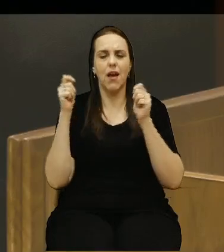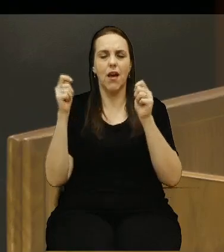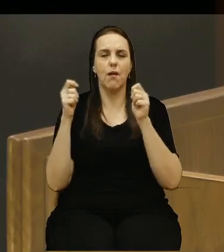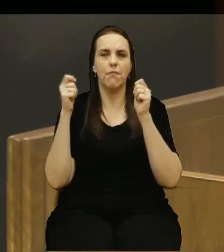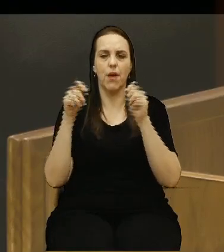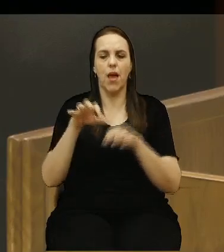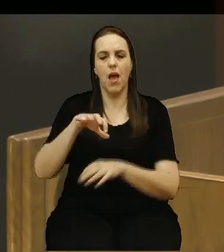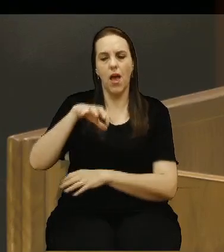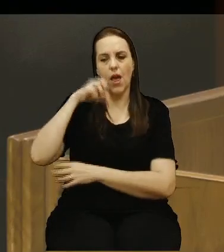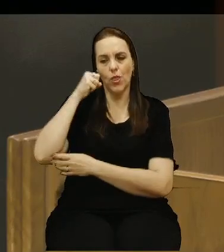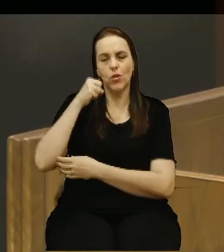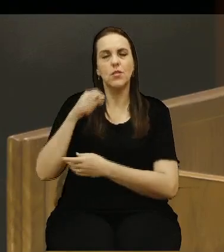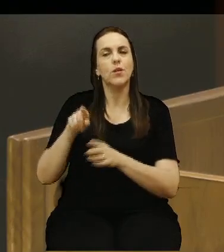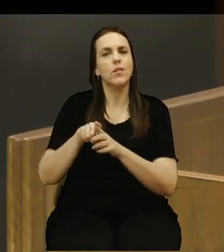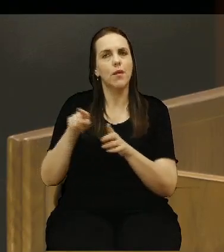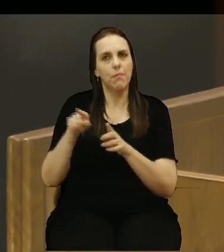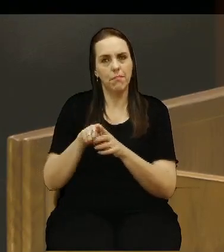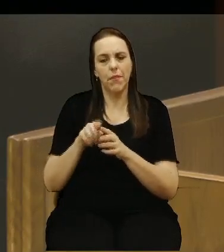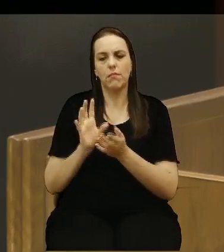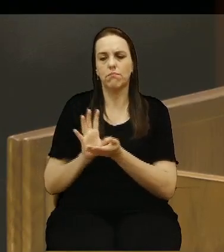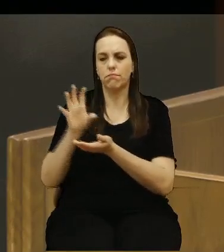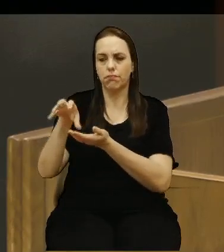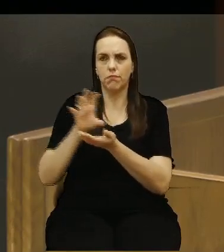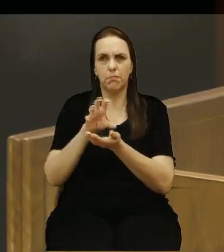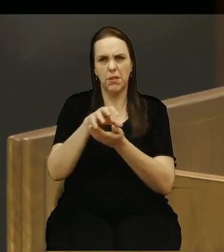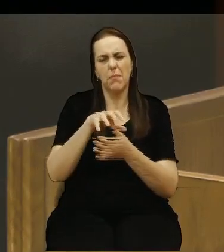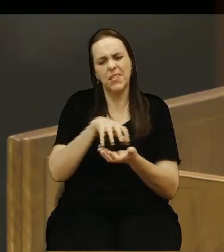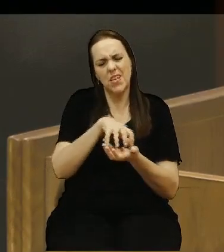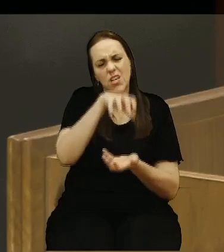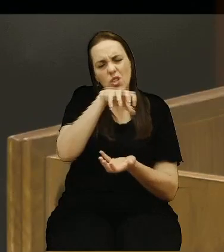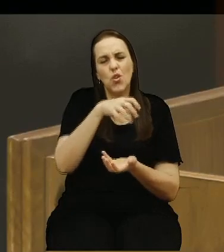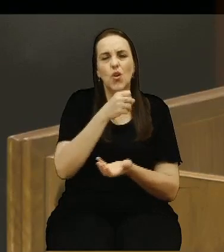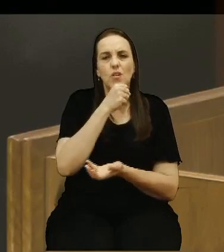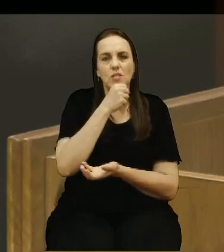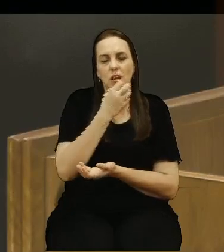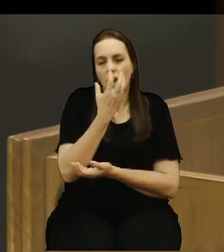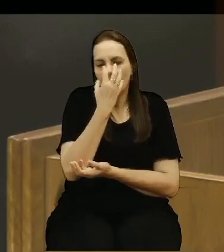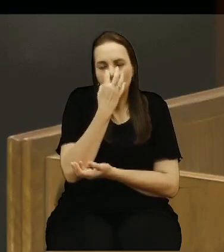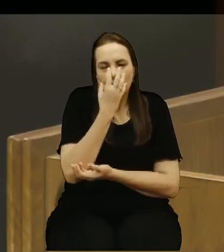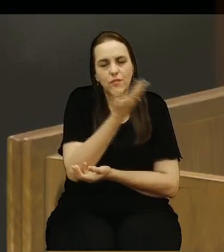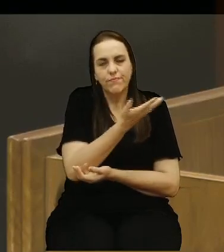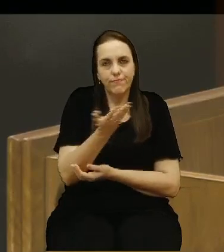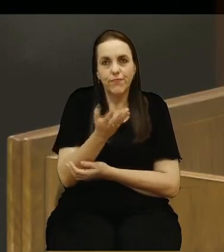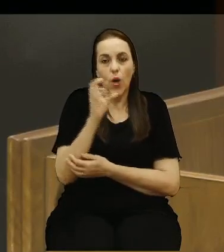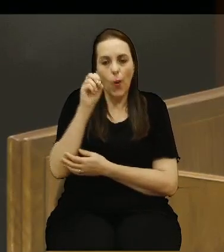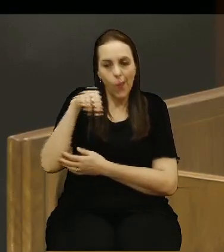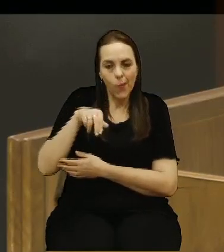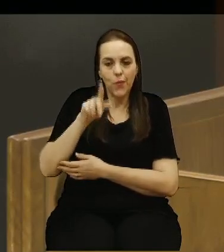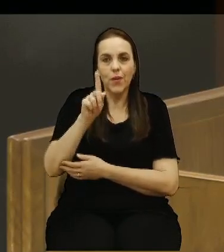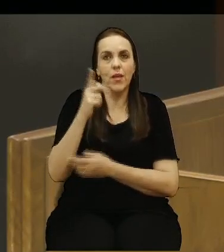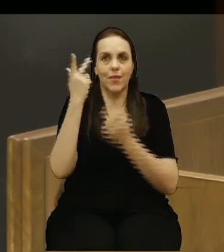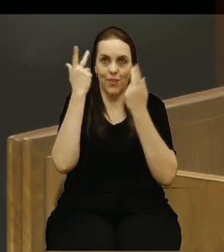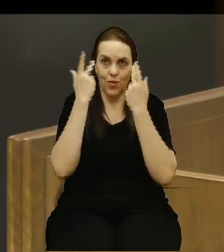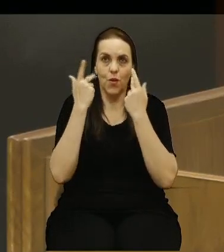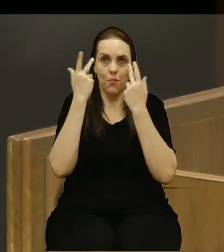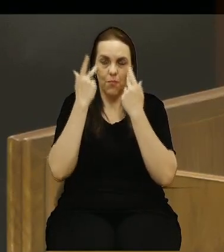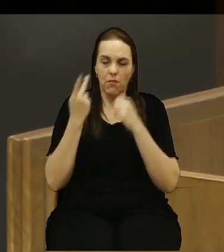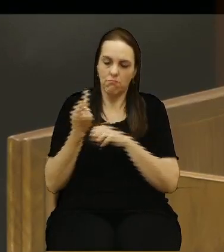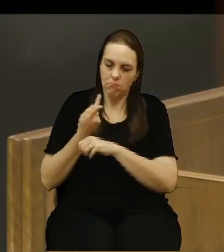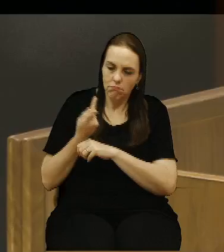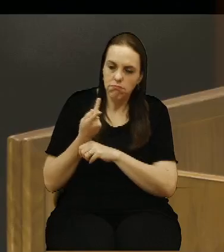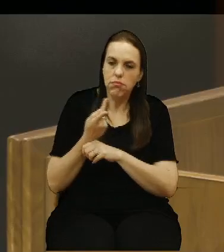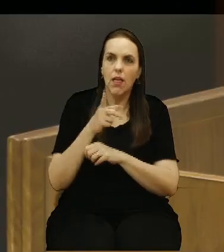de realocação desses animais, principalmente os idosos. Cada ONG, cada uma dessas ONGs normalmente faz buscas de